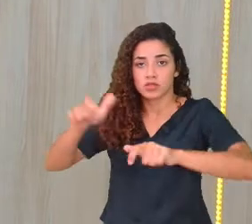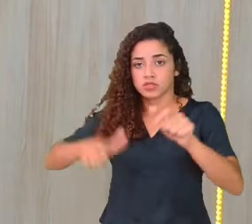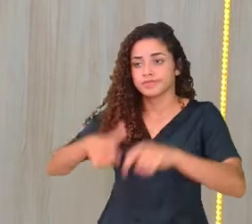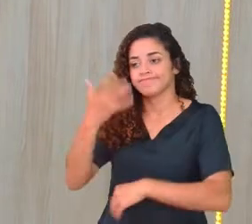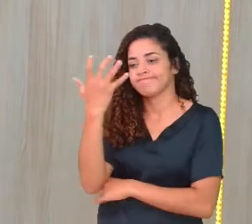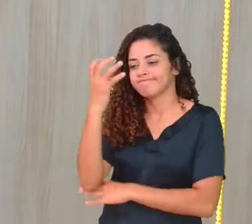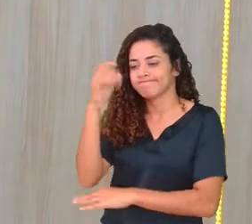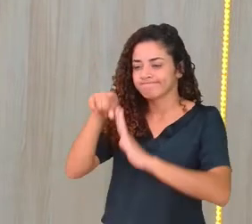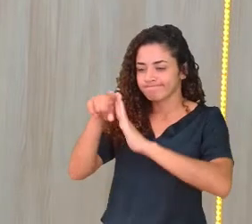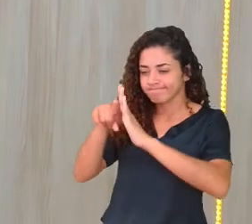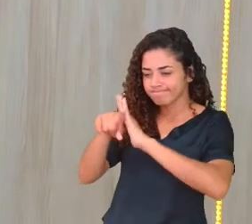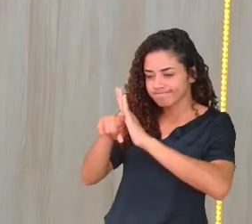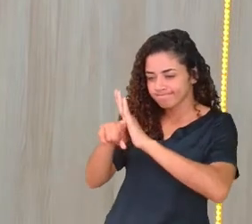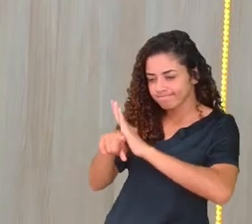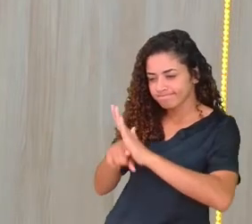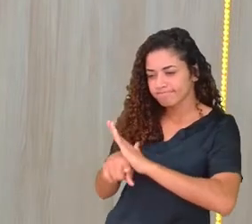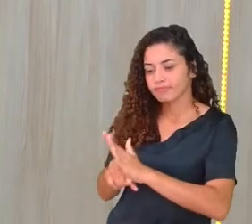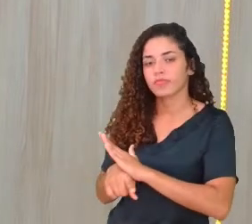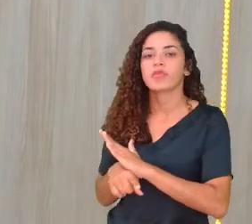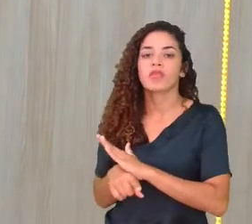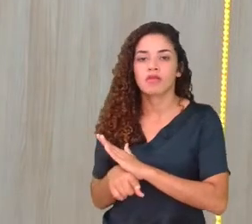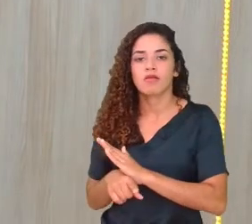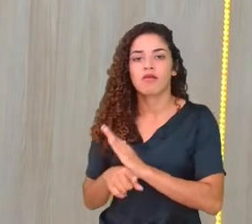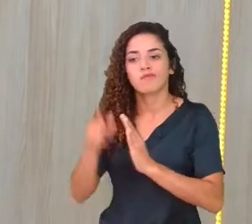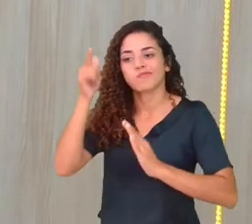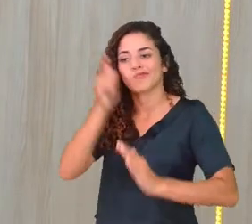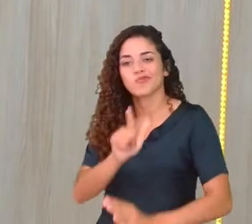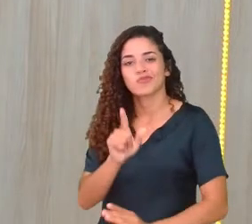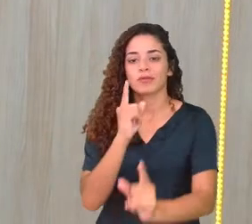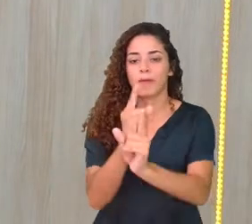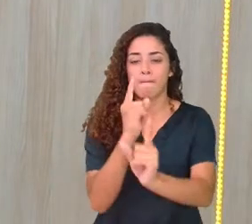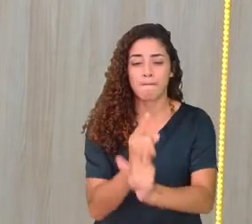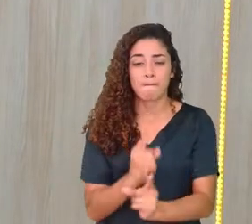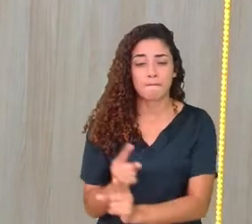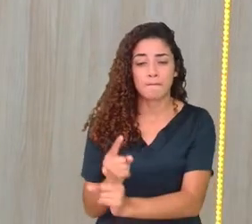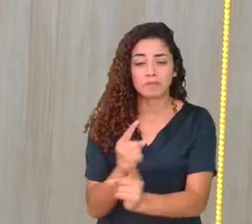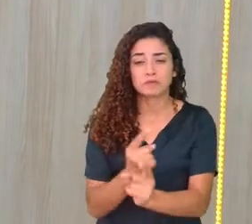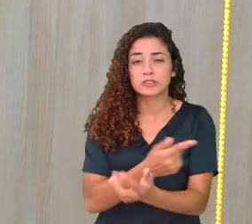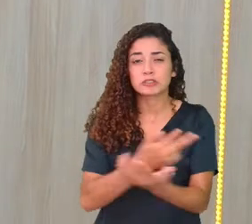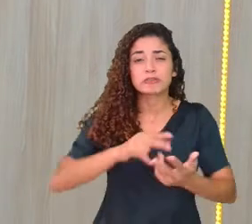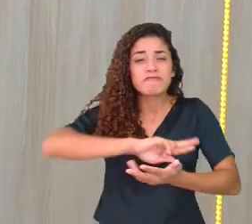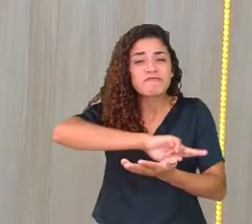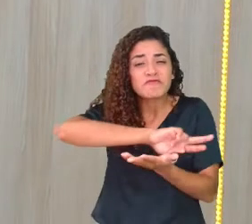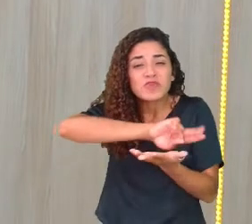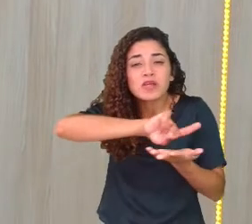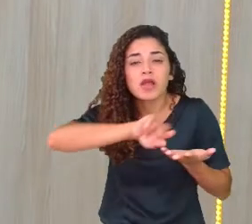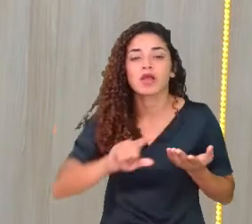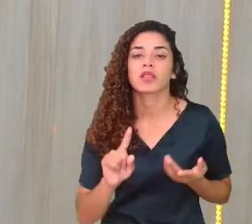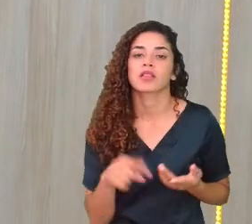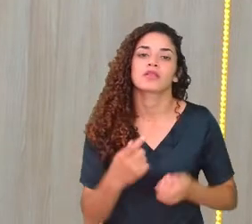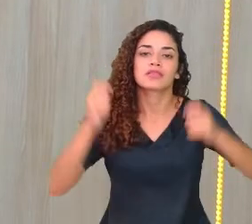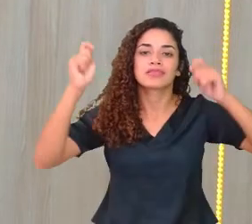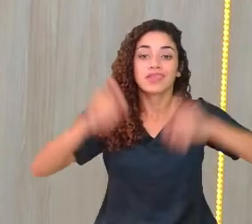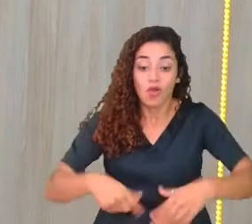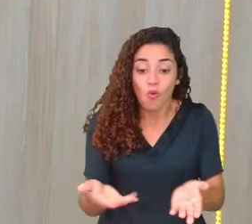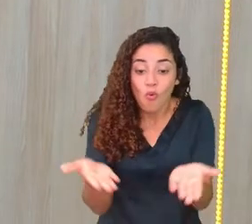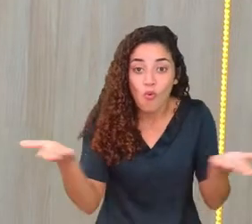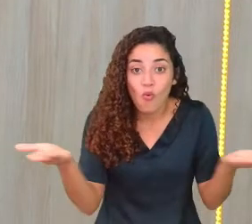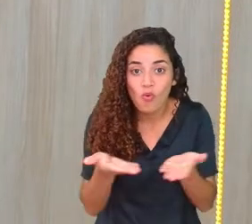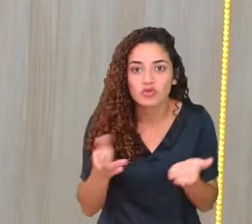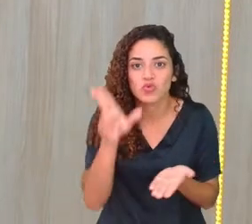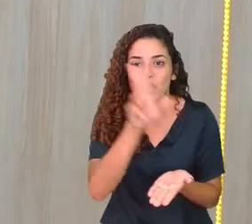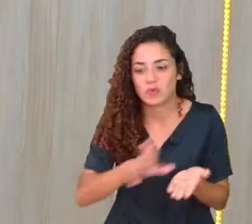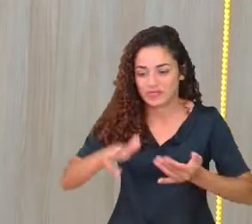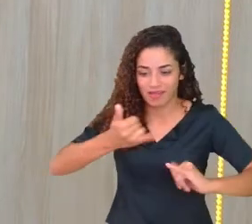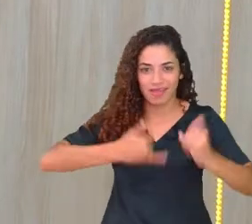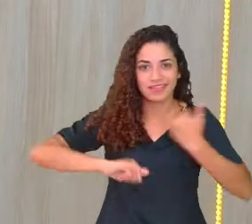eles conseguiram descobrir muitas coisas para que nós pudéssemos utilizar hoje. Então,